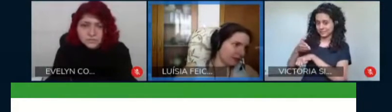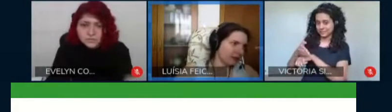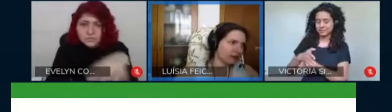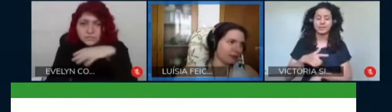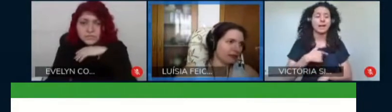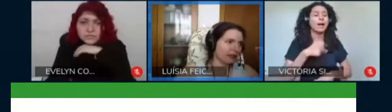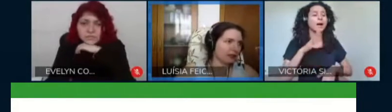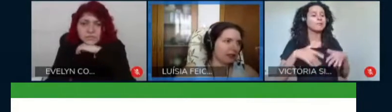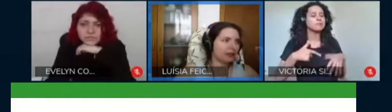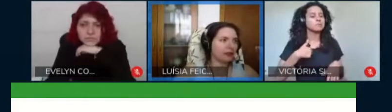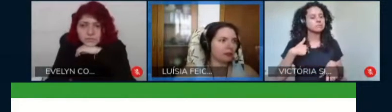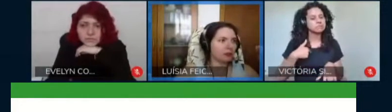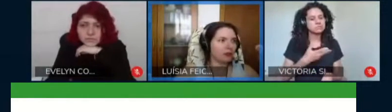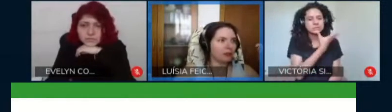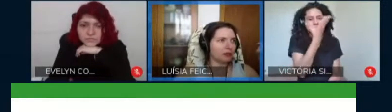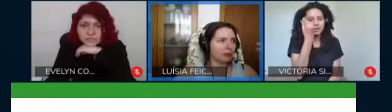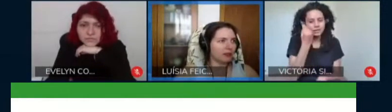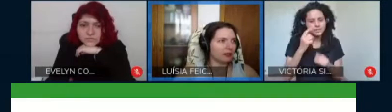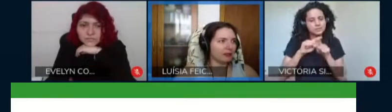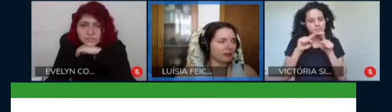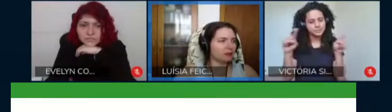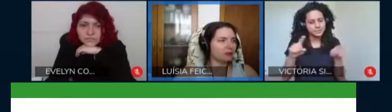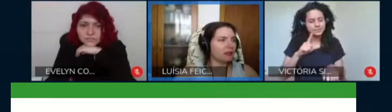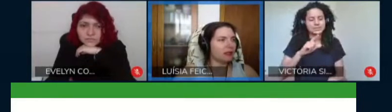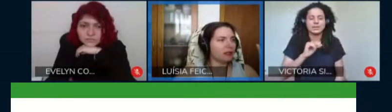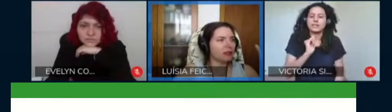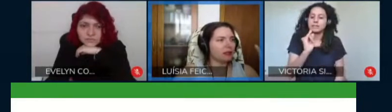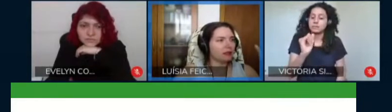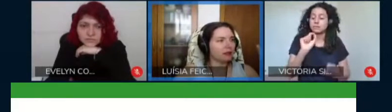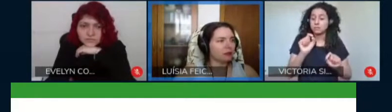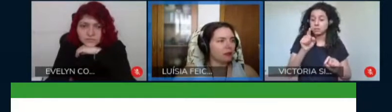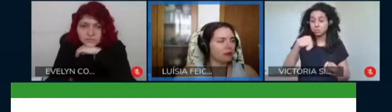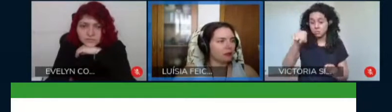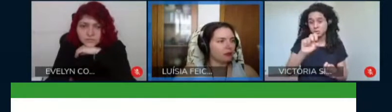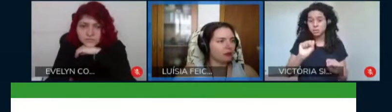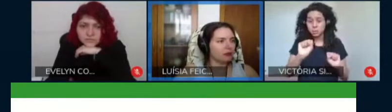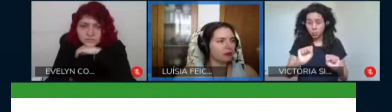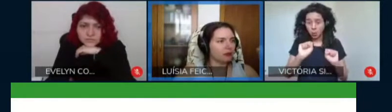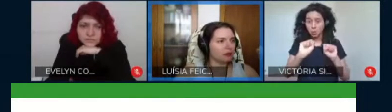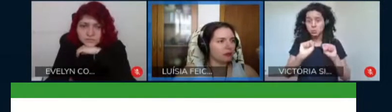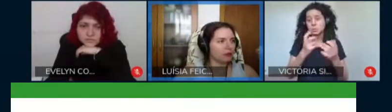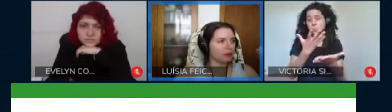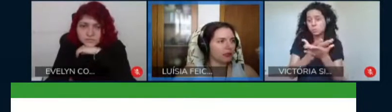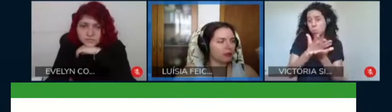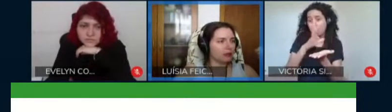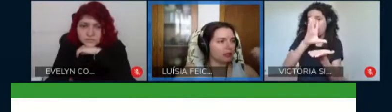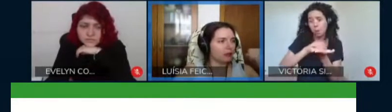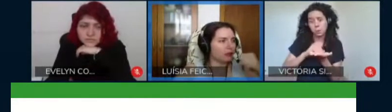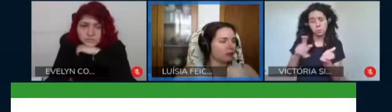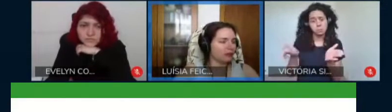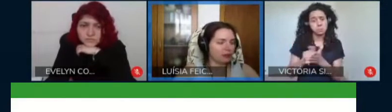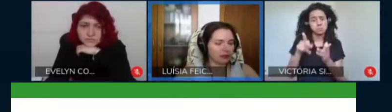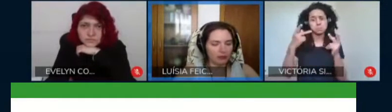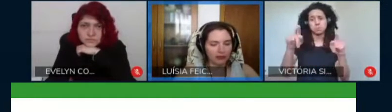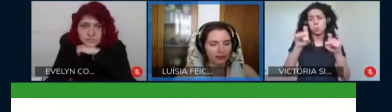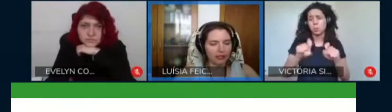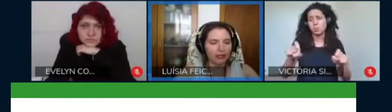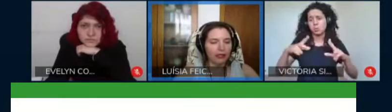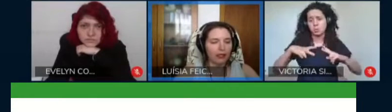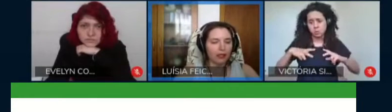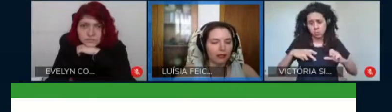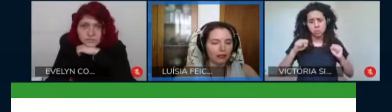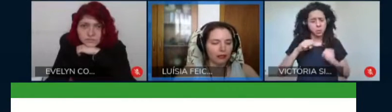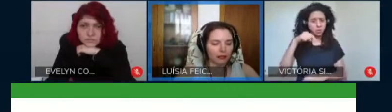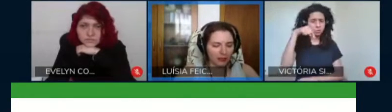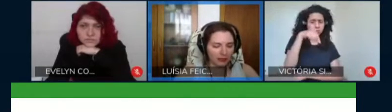é, se vocês não baixaram ainda, tem disponível essa apresentação. No canto inferior esquerdo tem uma setinha para